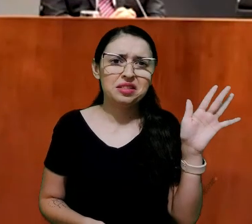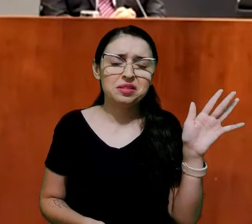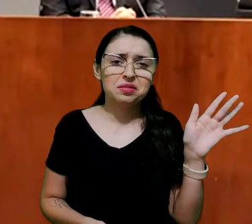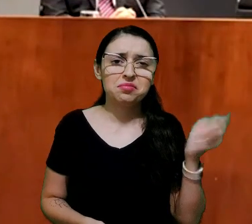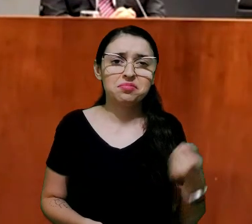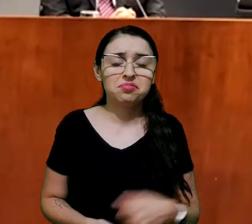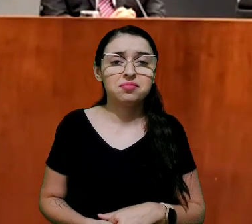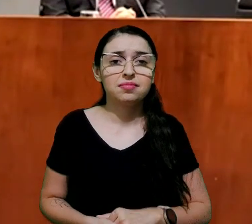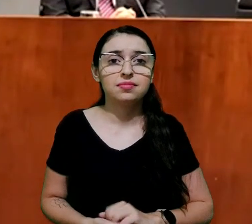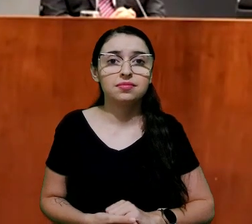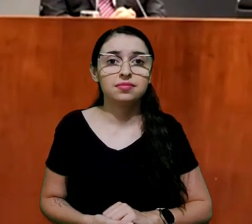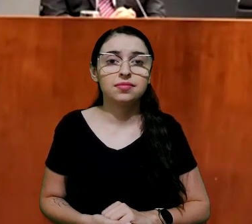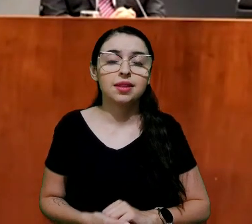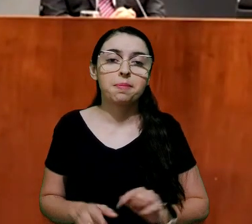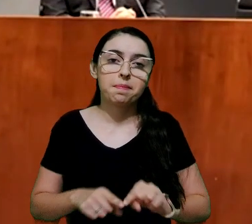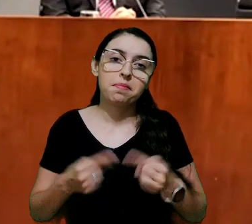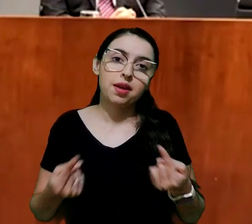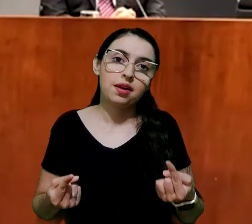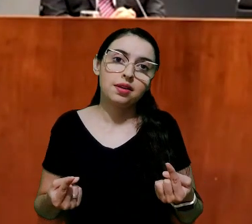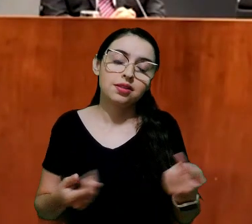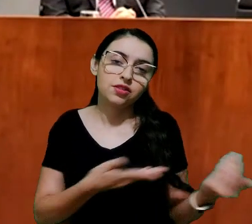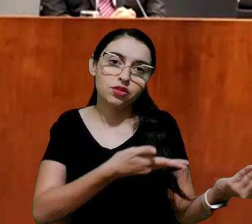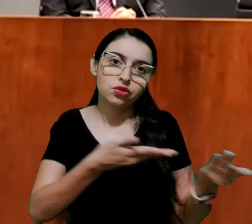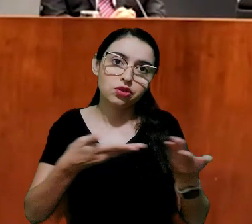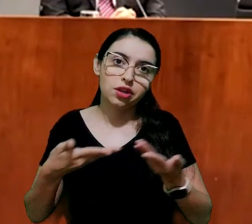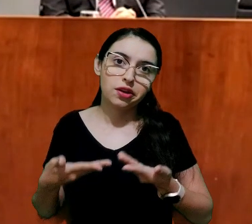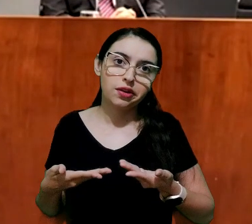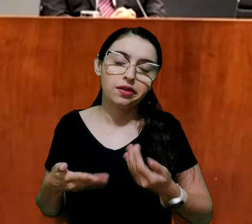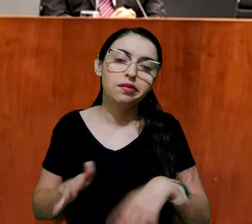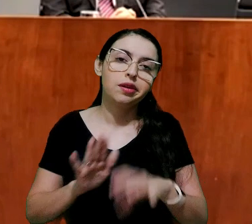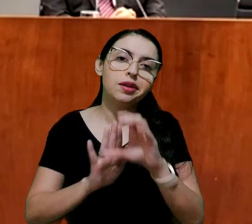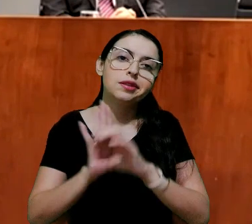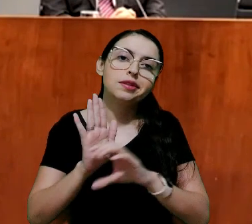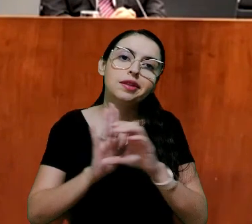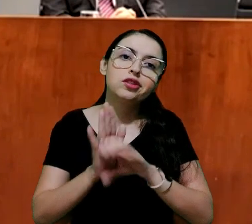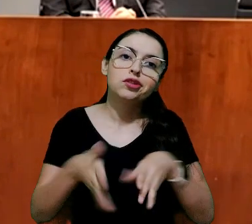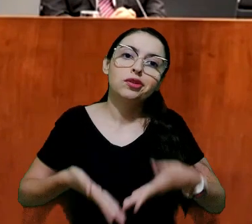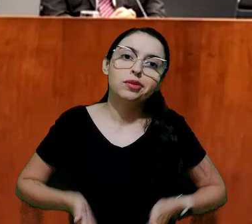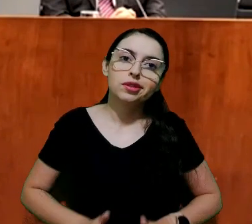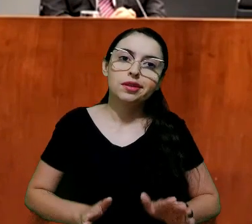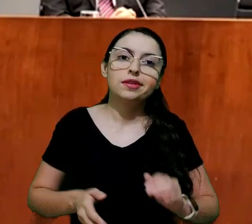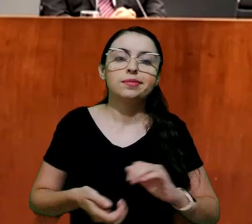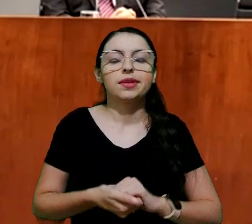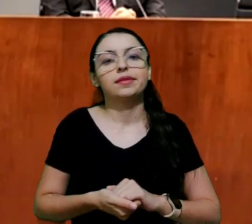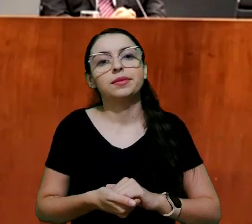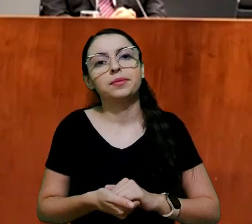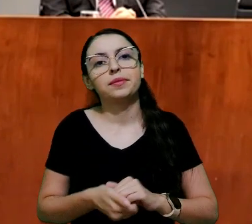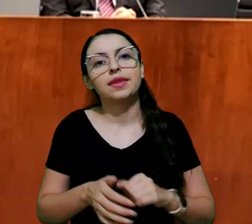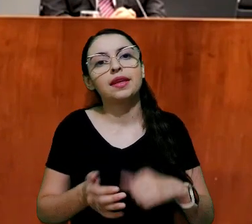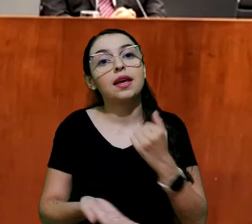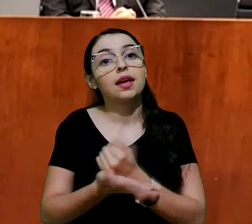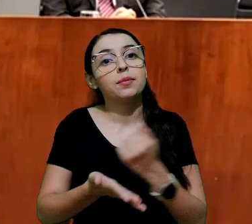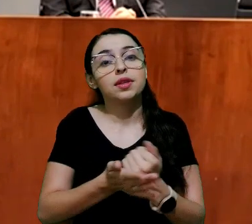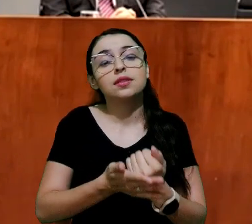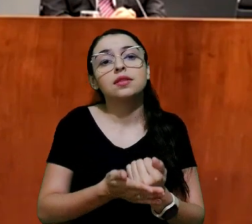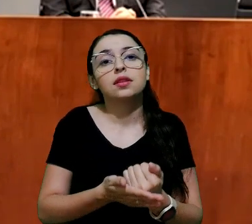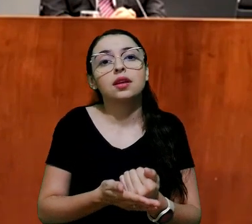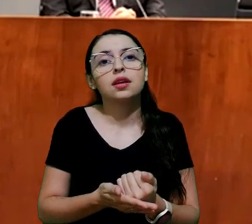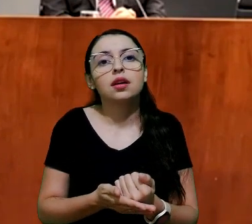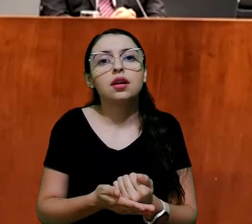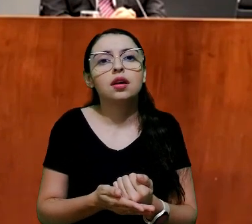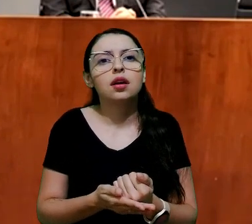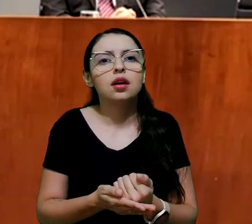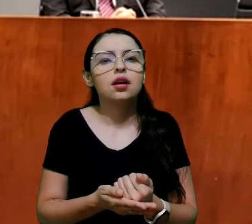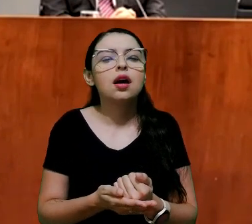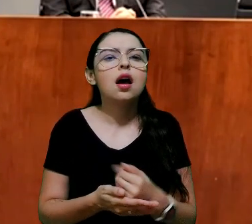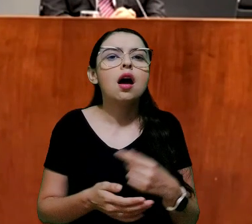Mas eis que chega no inventário uma certidão emitida. De que maneira? Alguém chegou e declarou que aquele